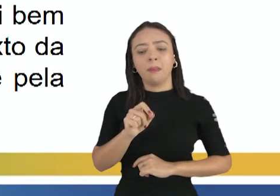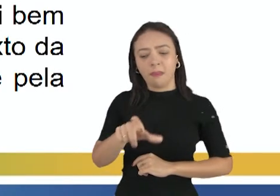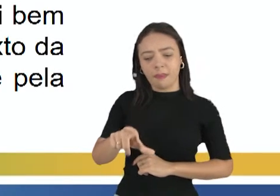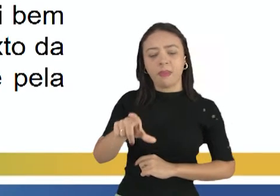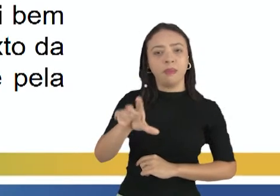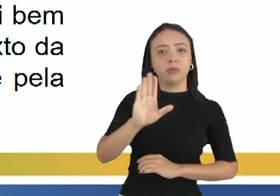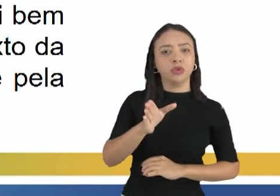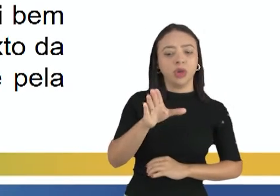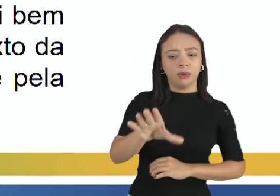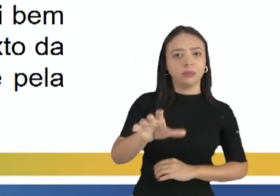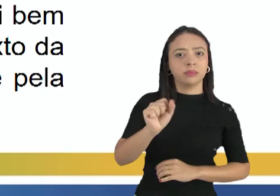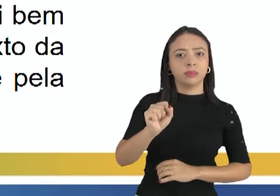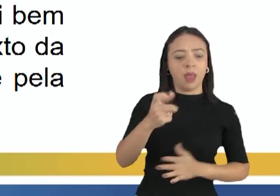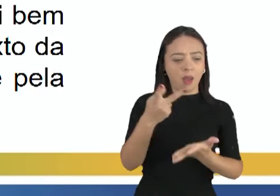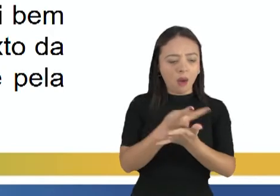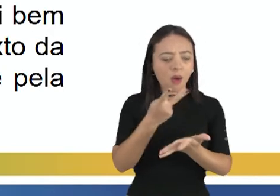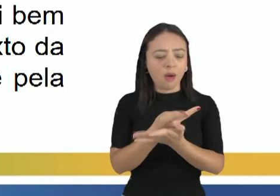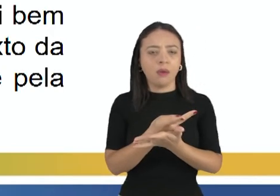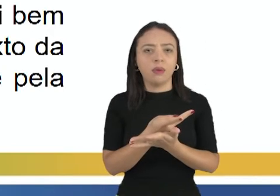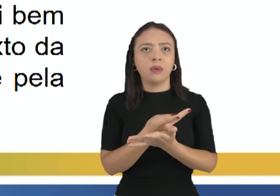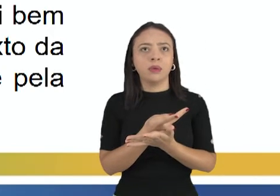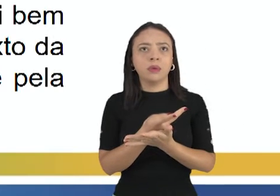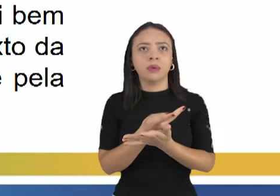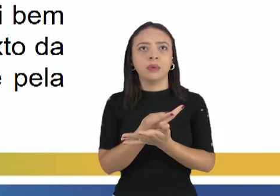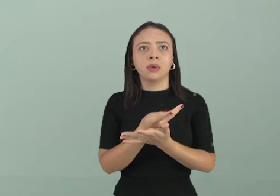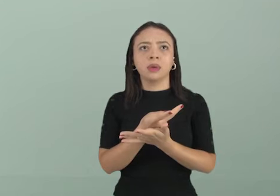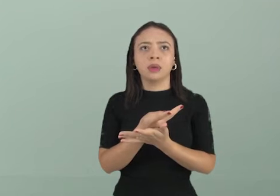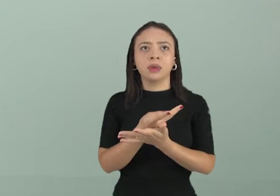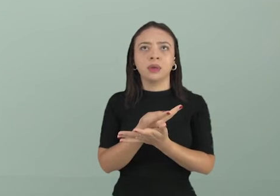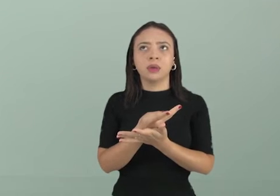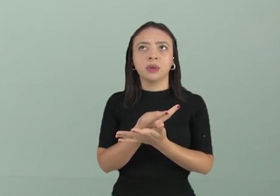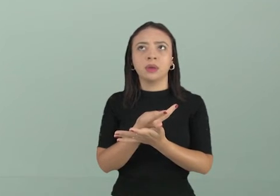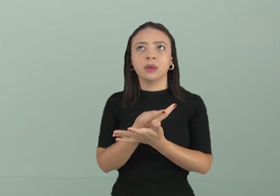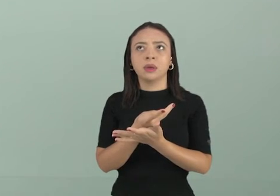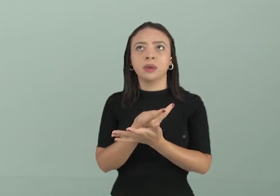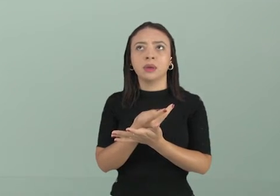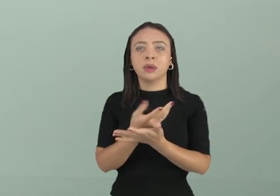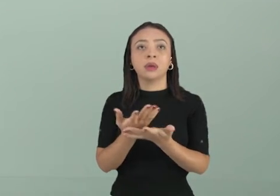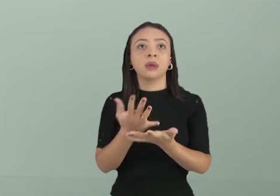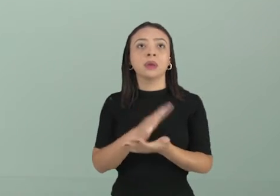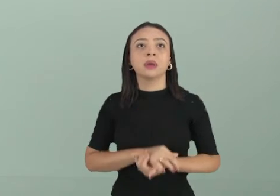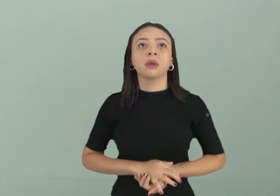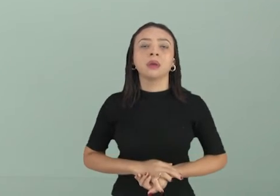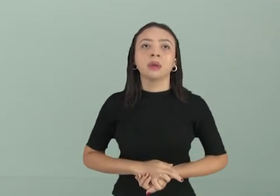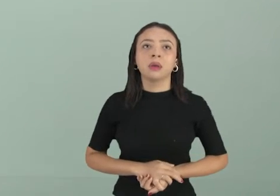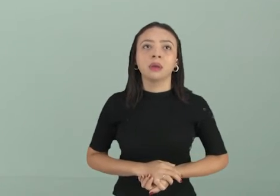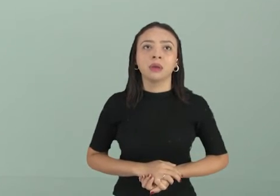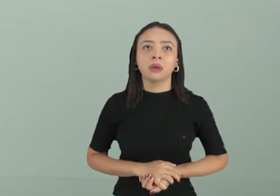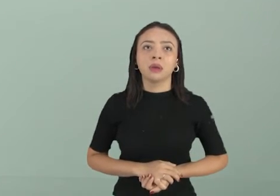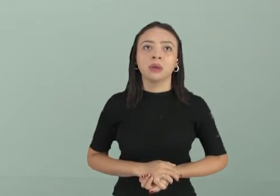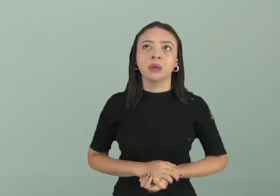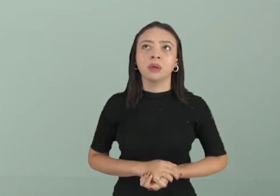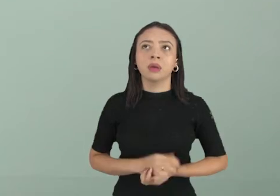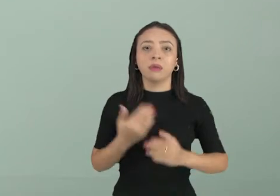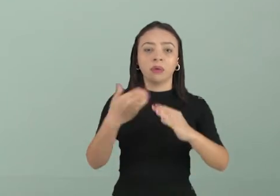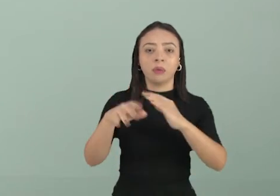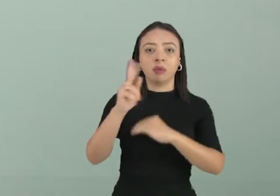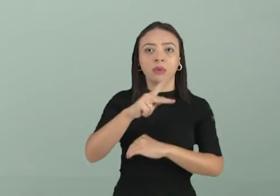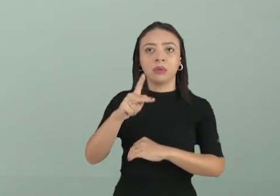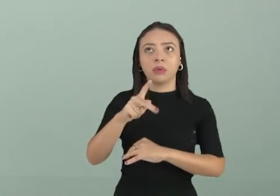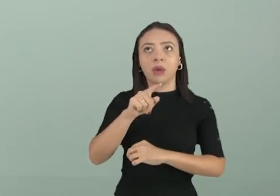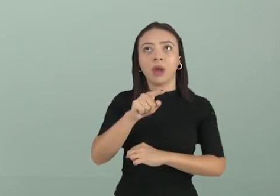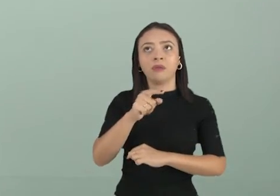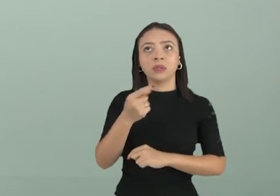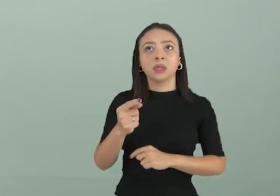coisa, aí você errou, correto? Você fez ali um texto, aí você errou. mandou para o seu professor e você errou. Aí